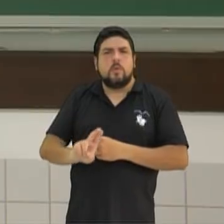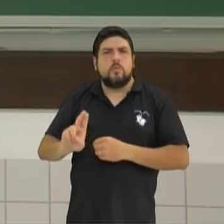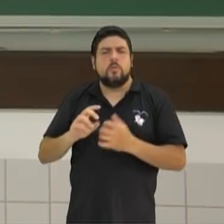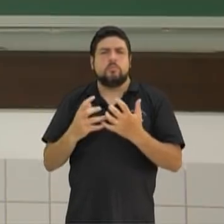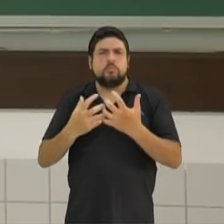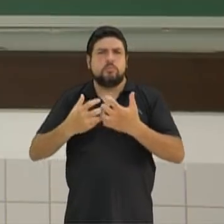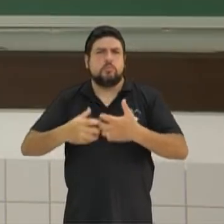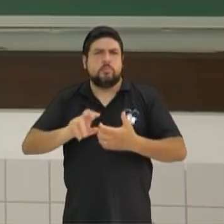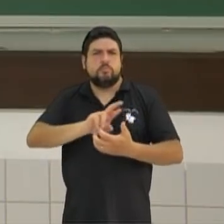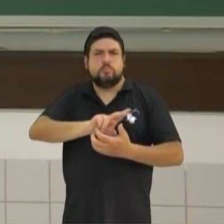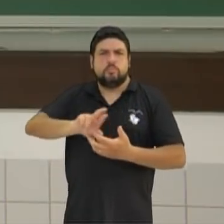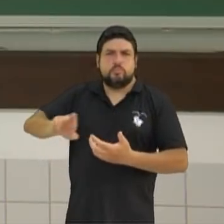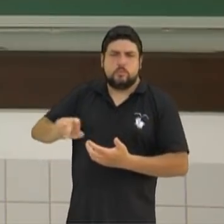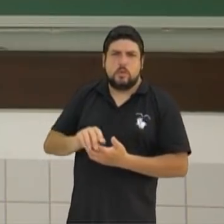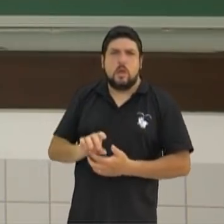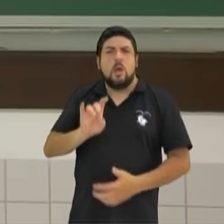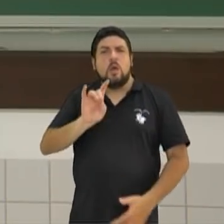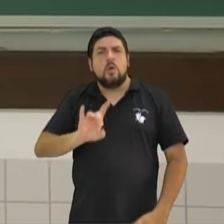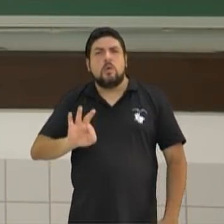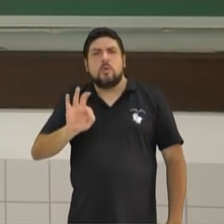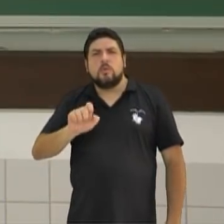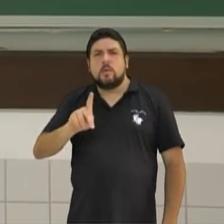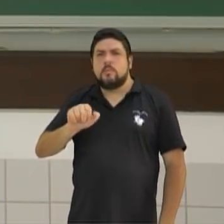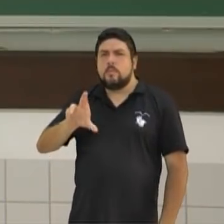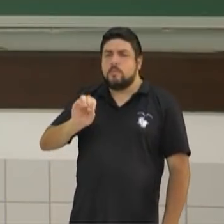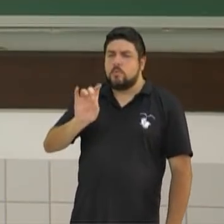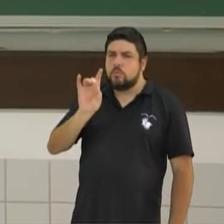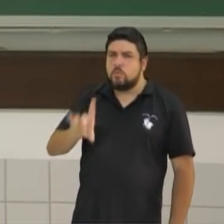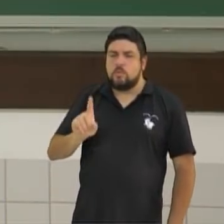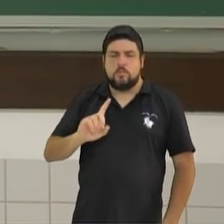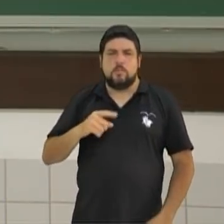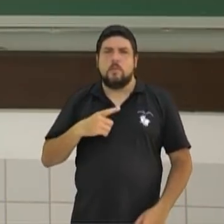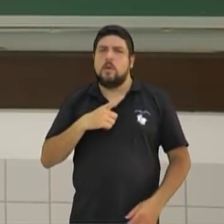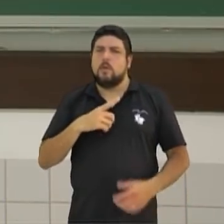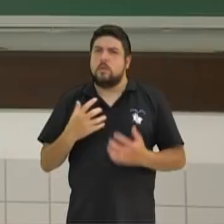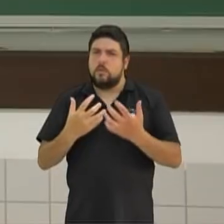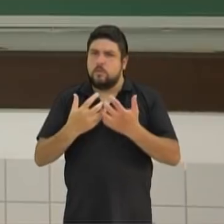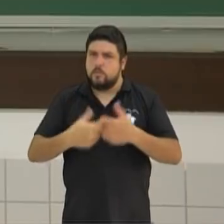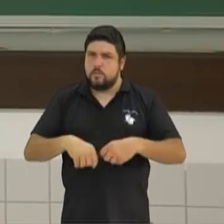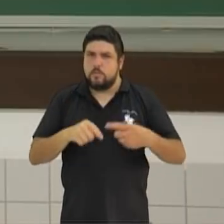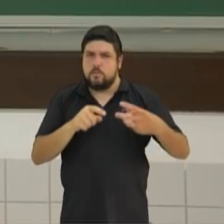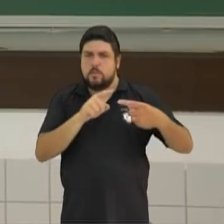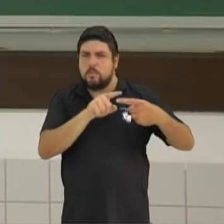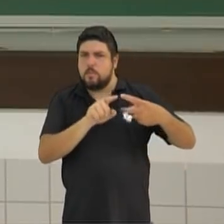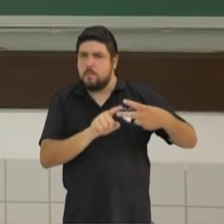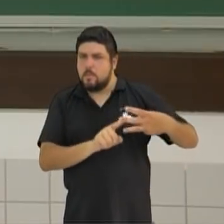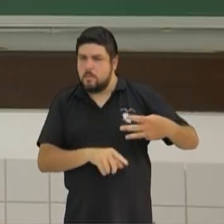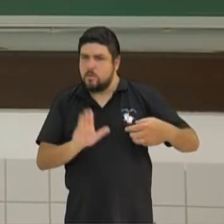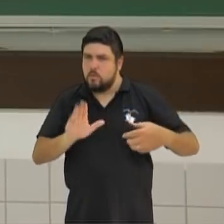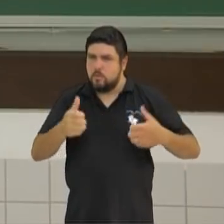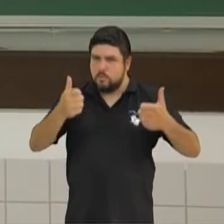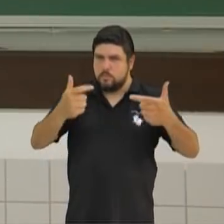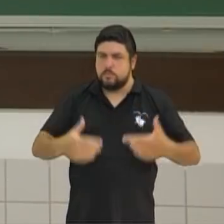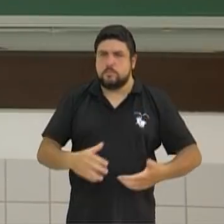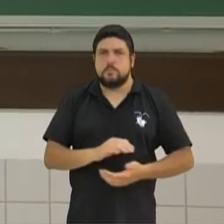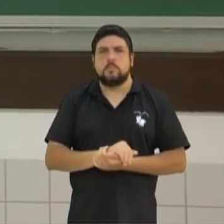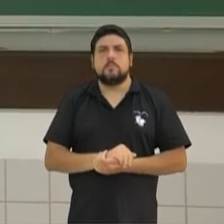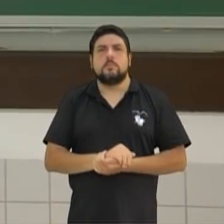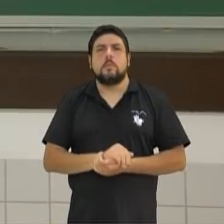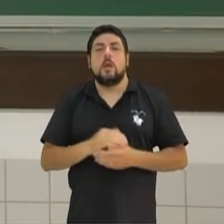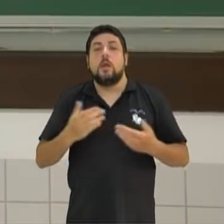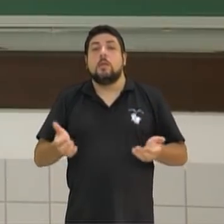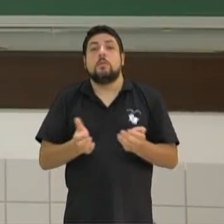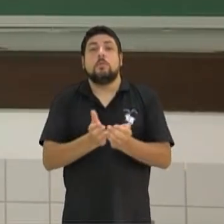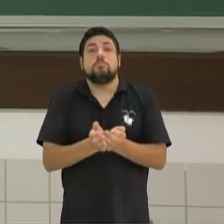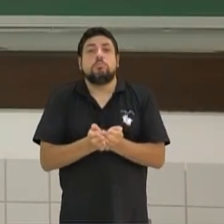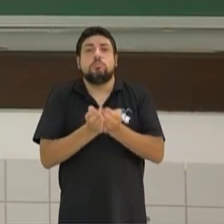são só temperos, simplesmente. Há várias utilidades, como já expliquei para vocês. Bom, essas navegações, então Portugal